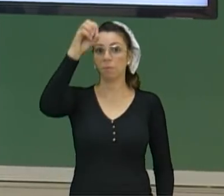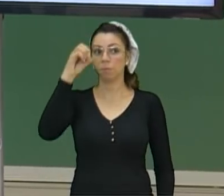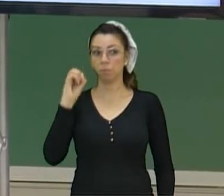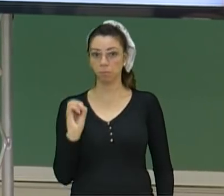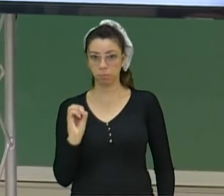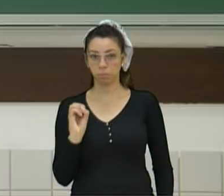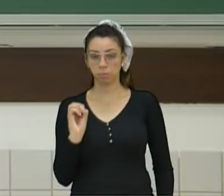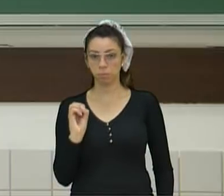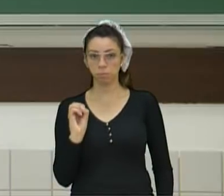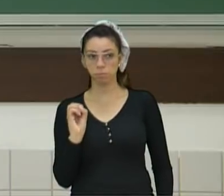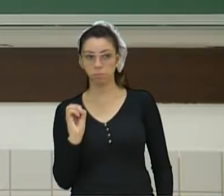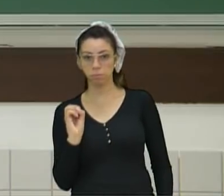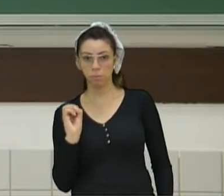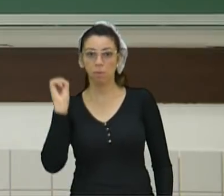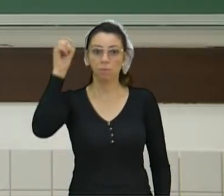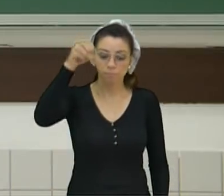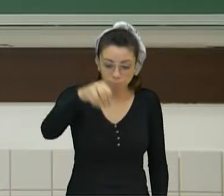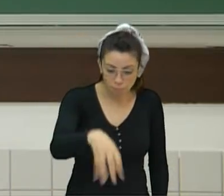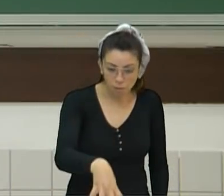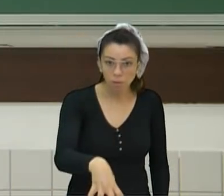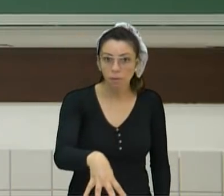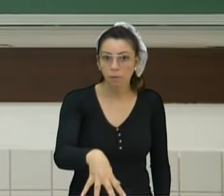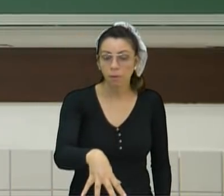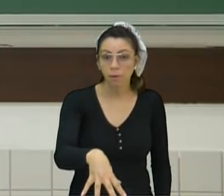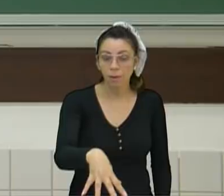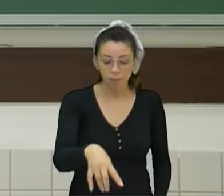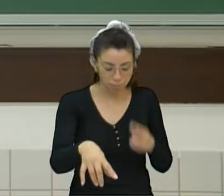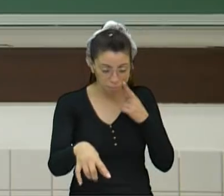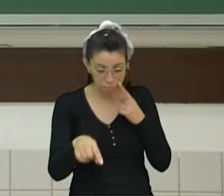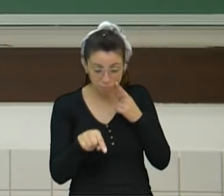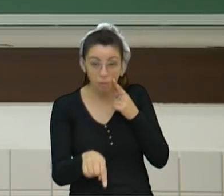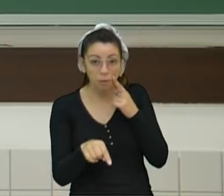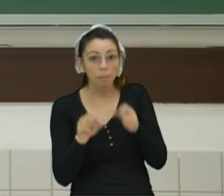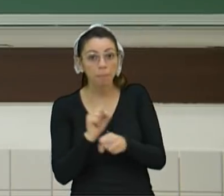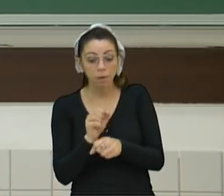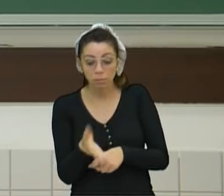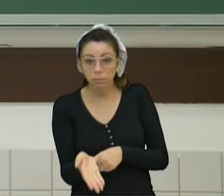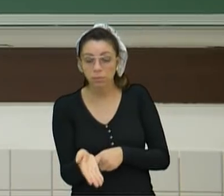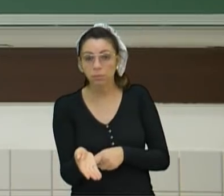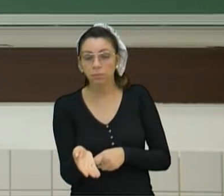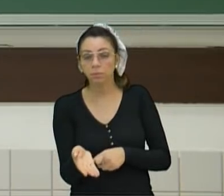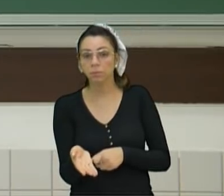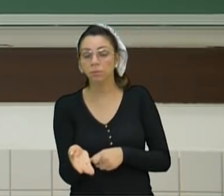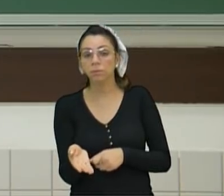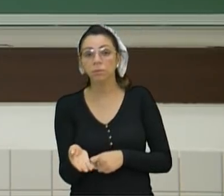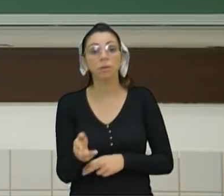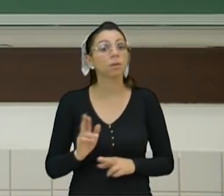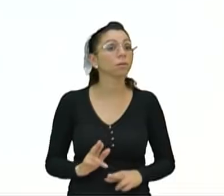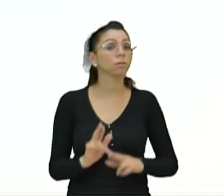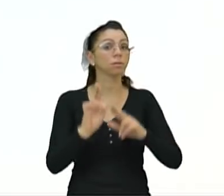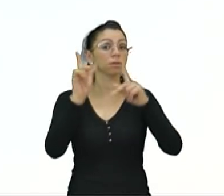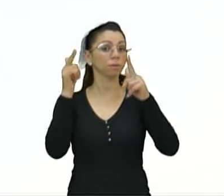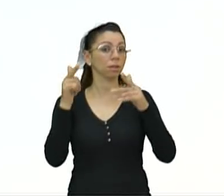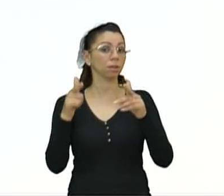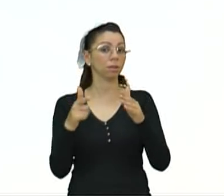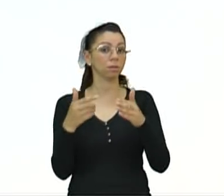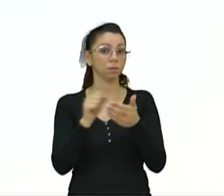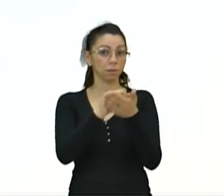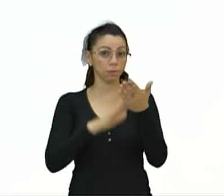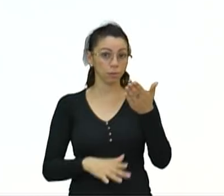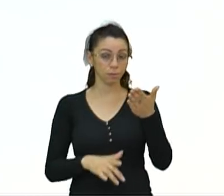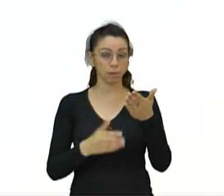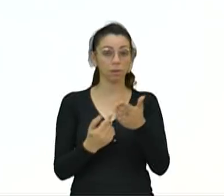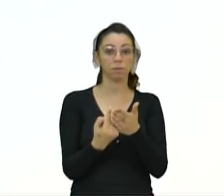azul e coloquei ela novamente lá dentro. Ela está lá dentro novamente. Diferente do anterior, né,